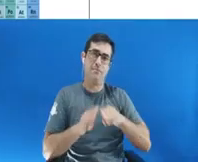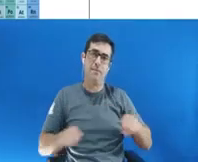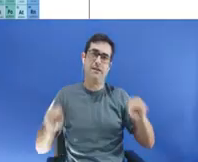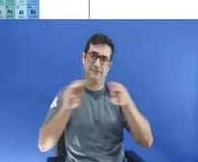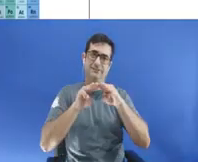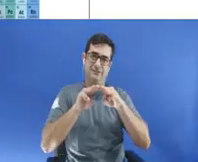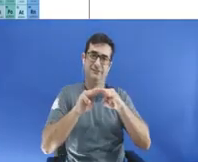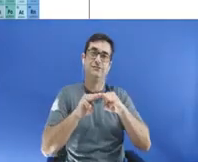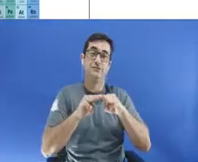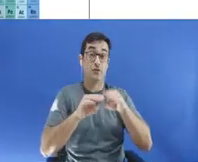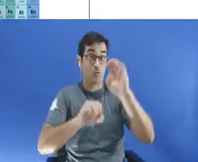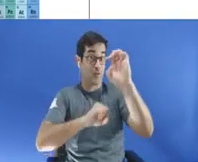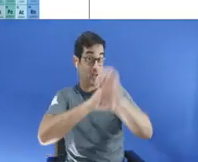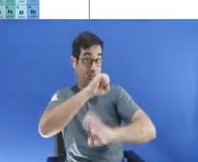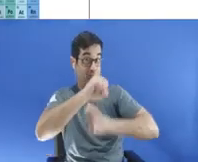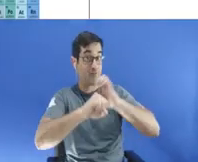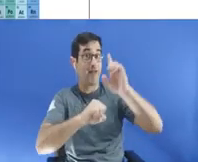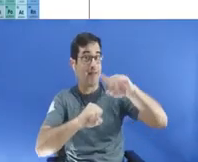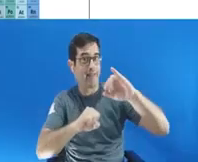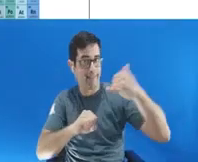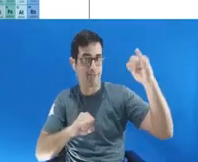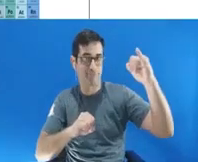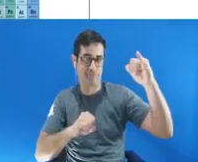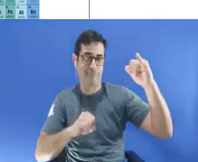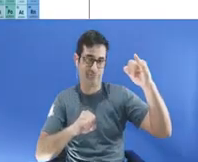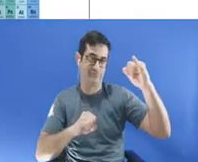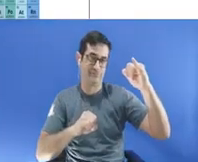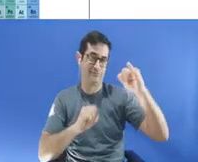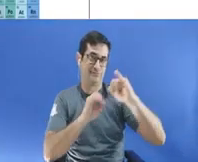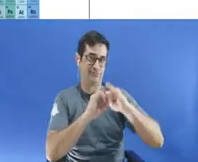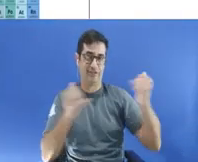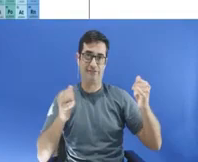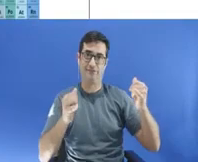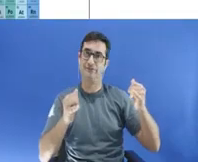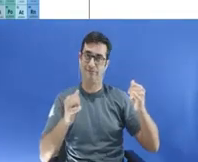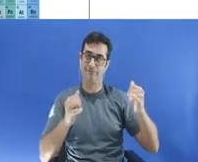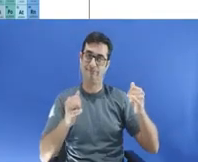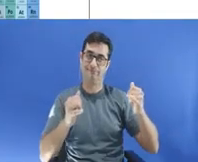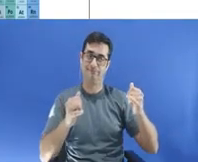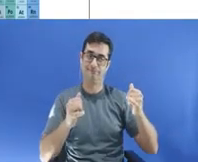é que funciona a carga nuclear efetiva na tabela periódica? Então, a